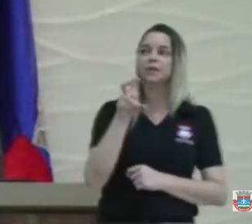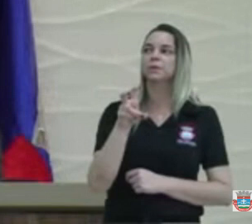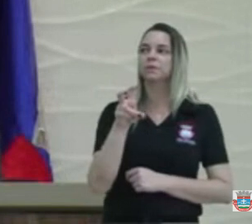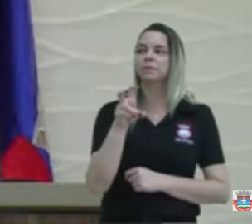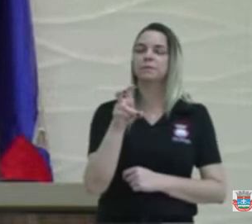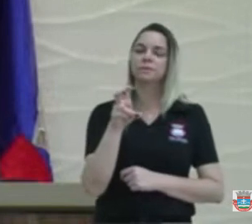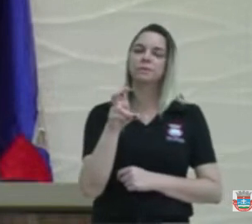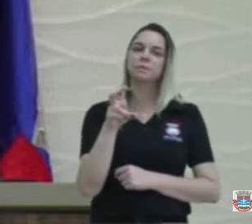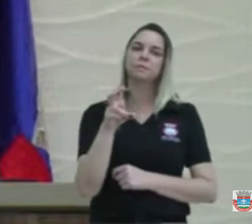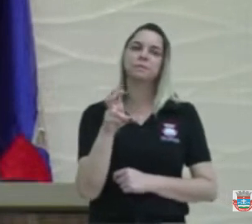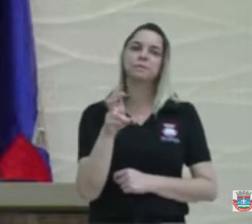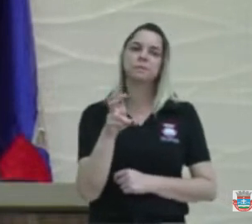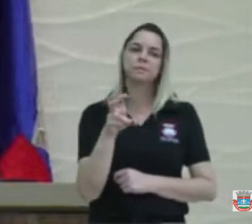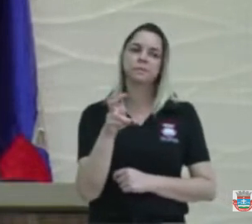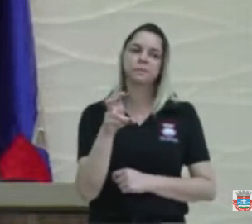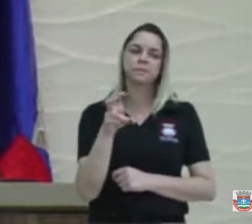onde temos cinco